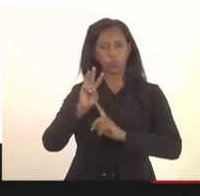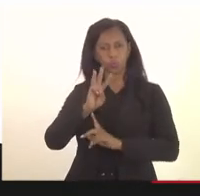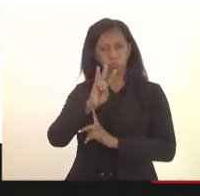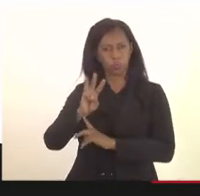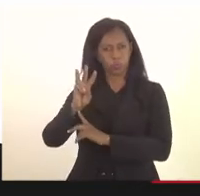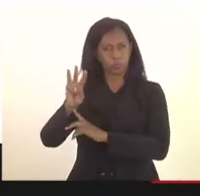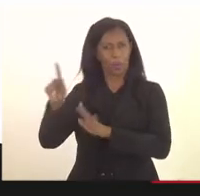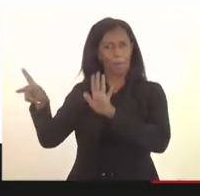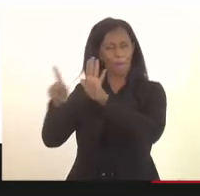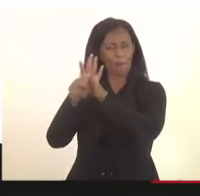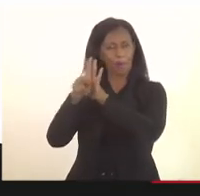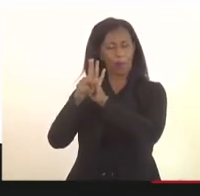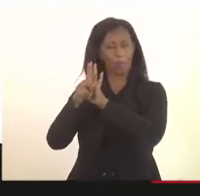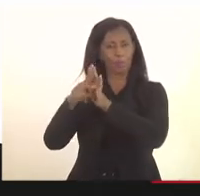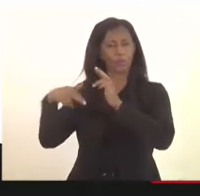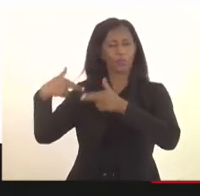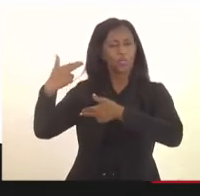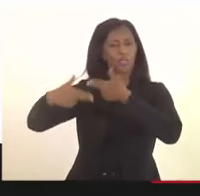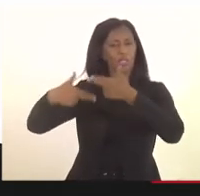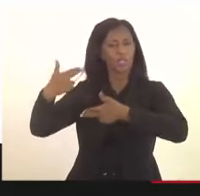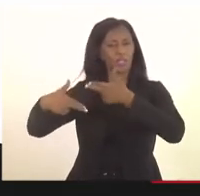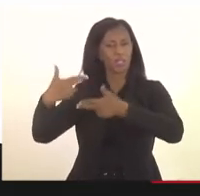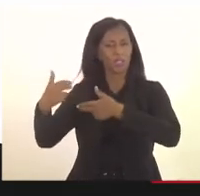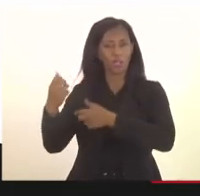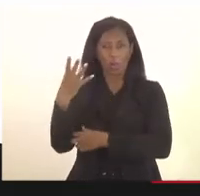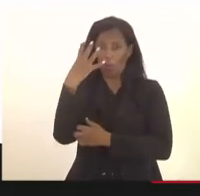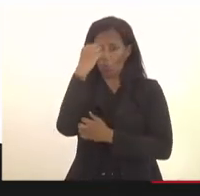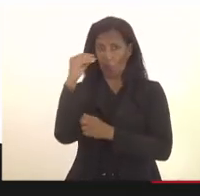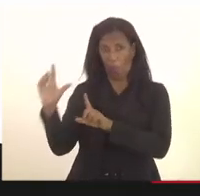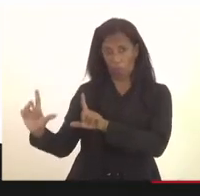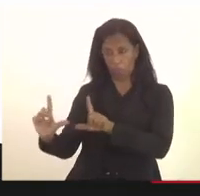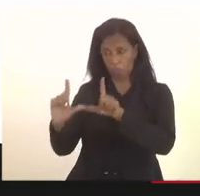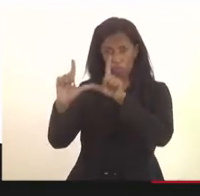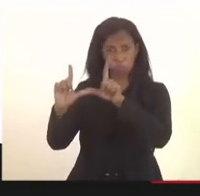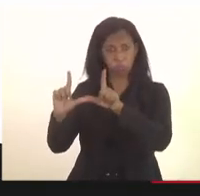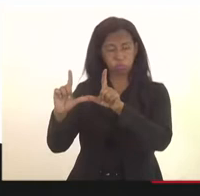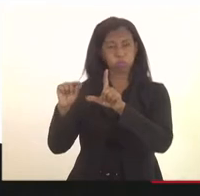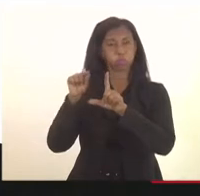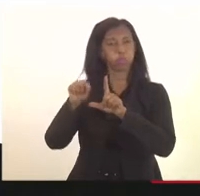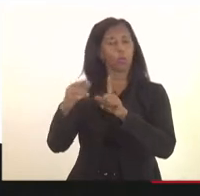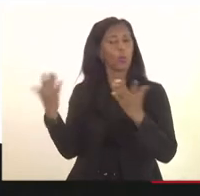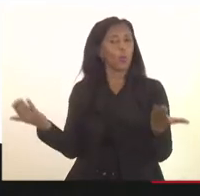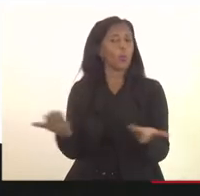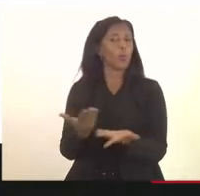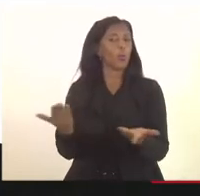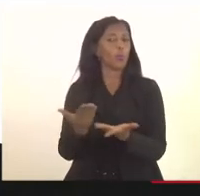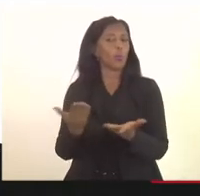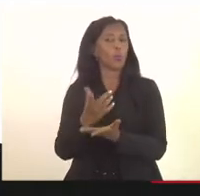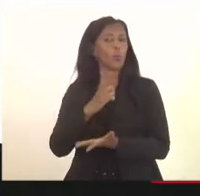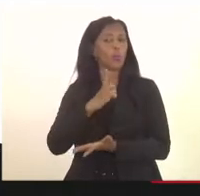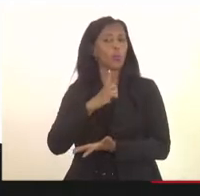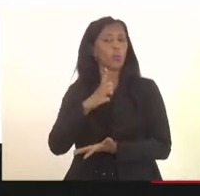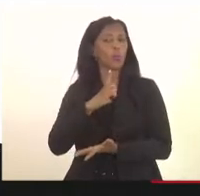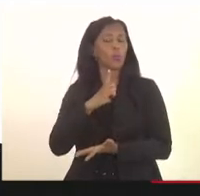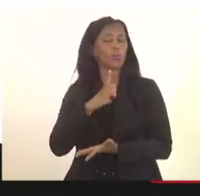de painel fotovoltaicos. Hoje ela é uma startup